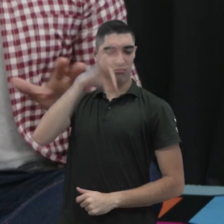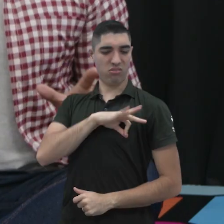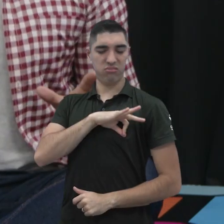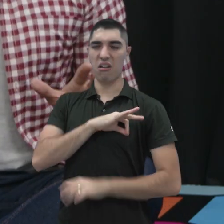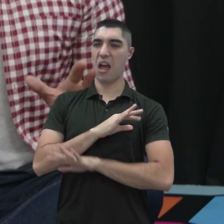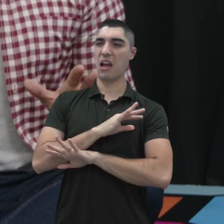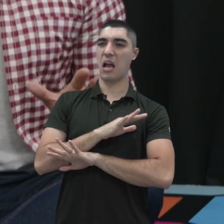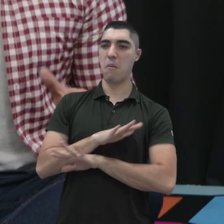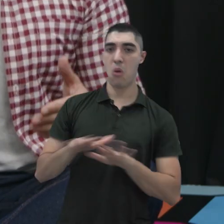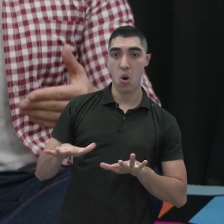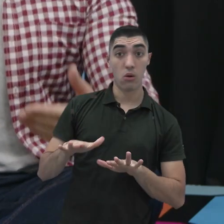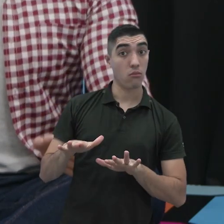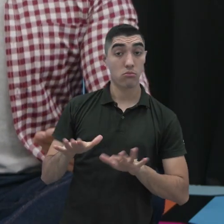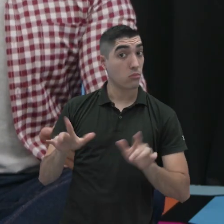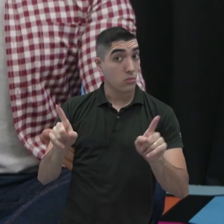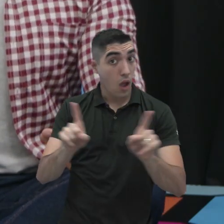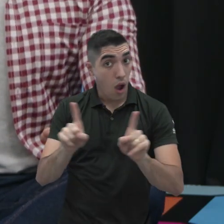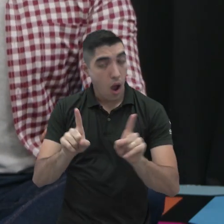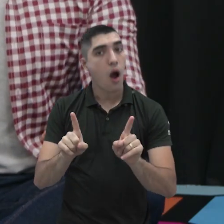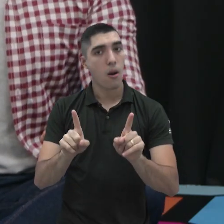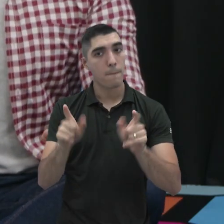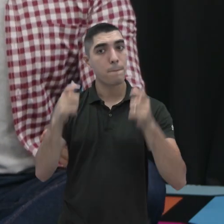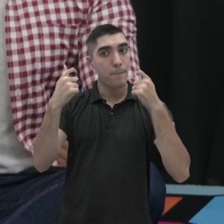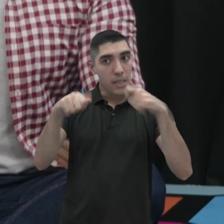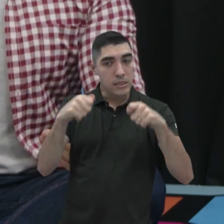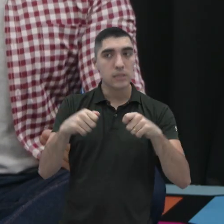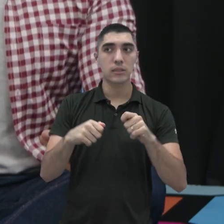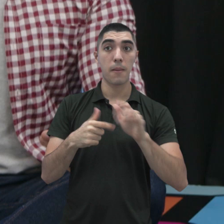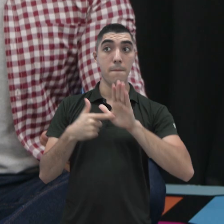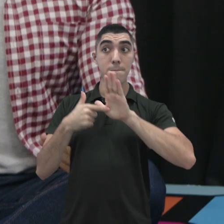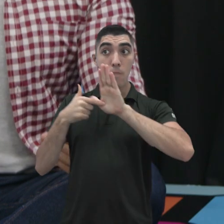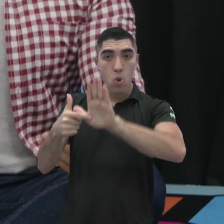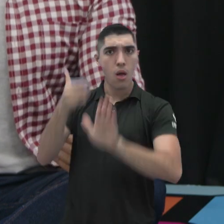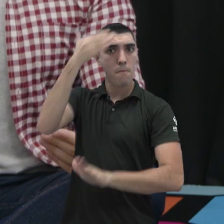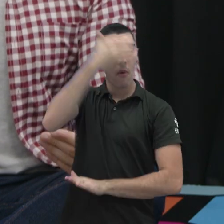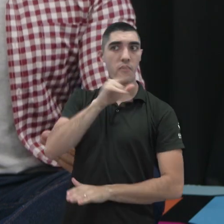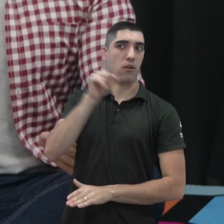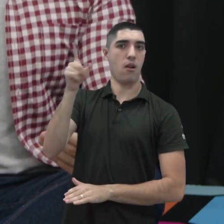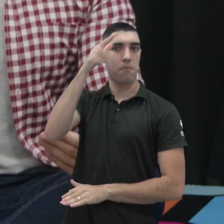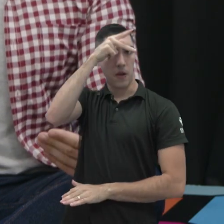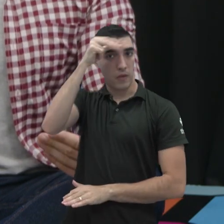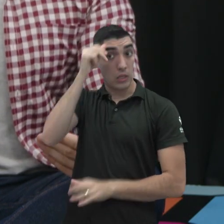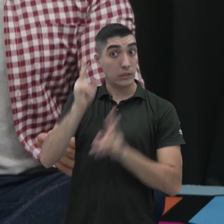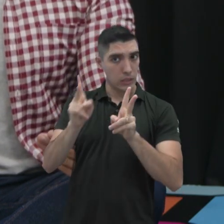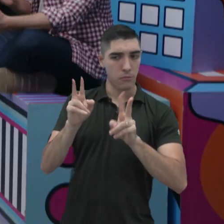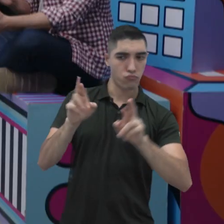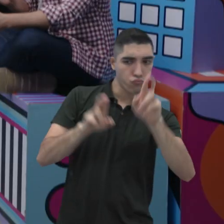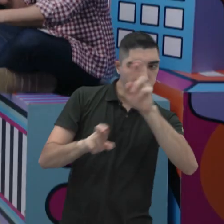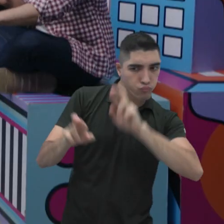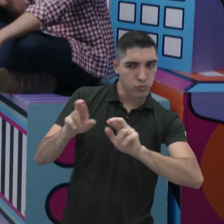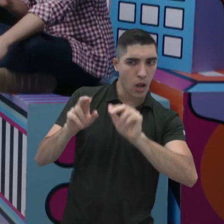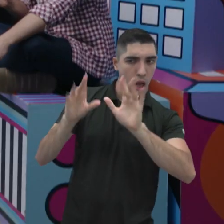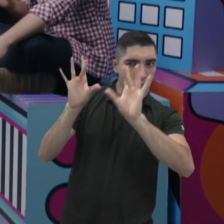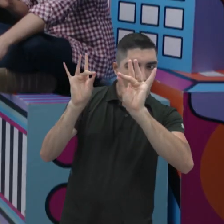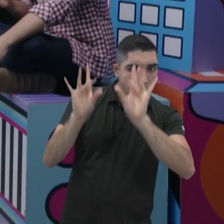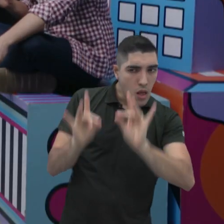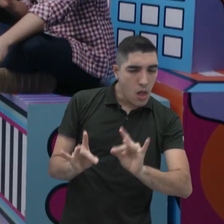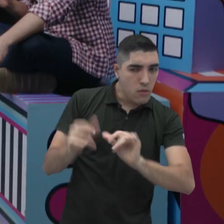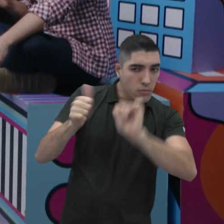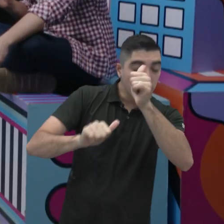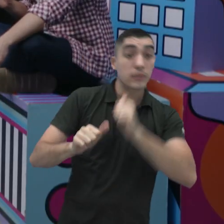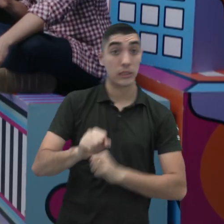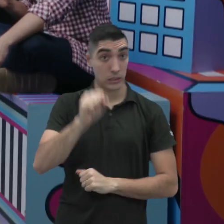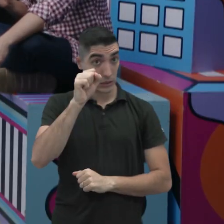ficar por isso mesmo, quando na verdade existe uma prestação de conta que é bem fiscalizada, não é isso? Sim. Ela